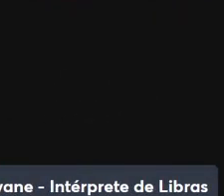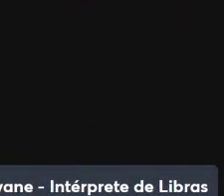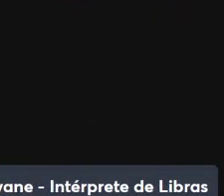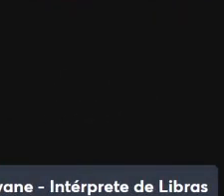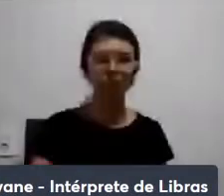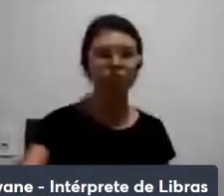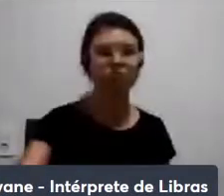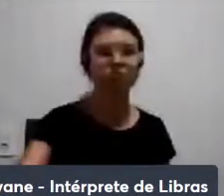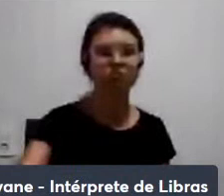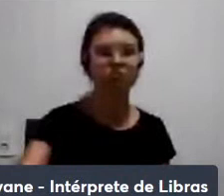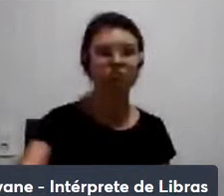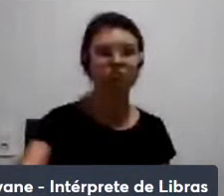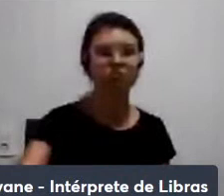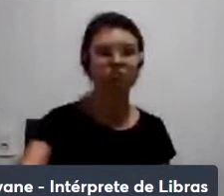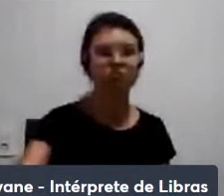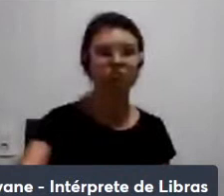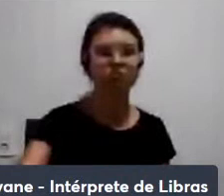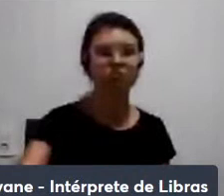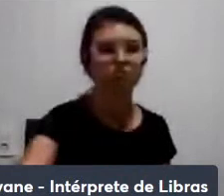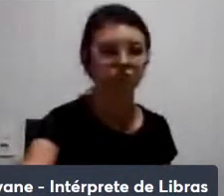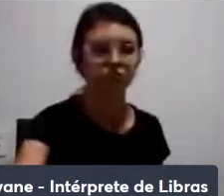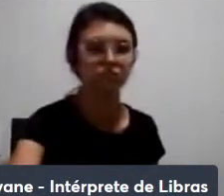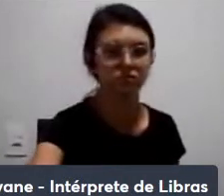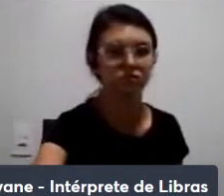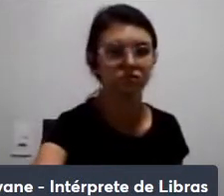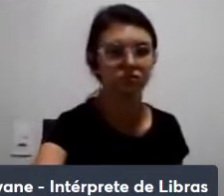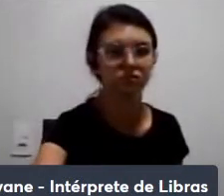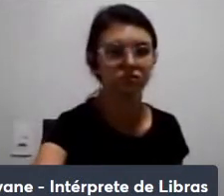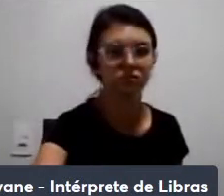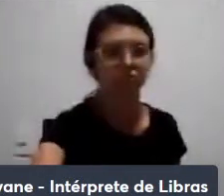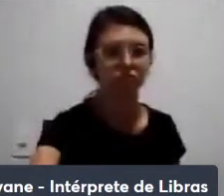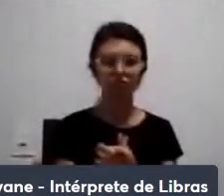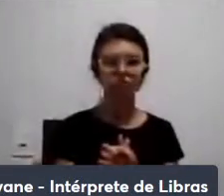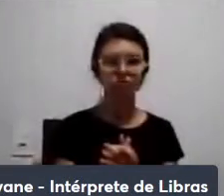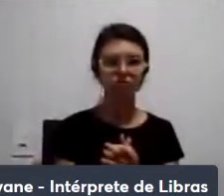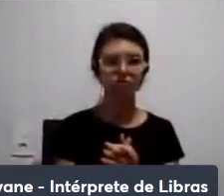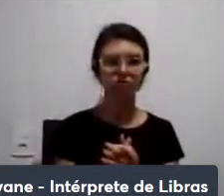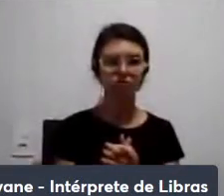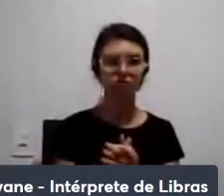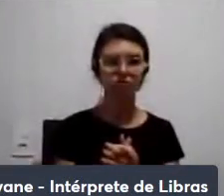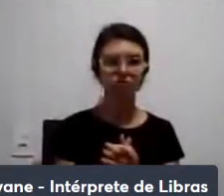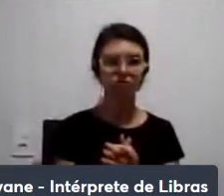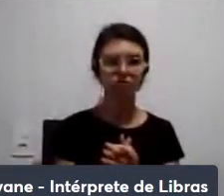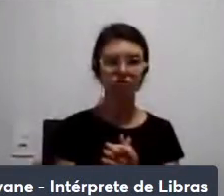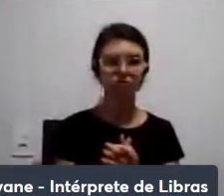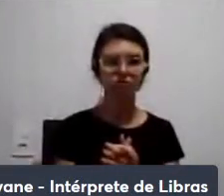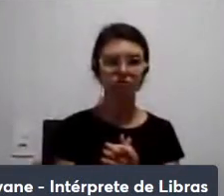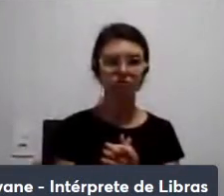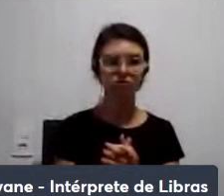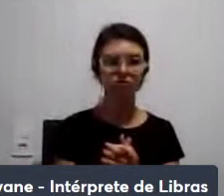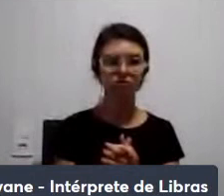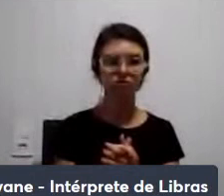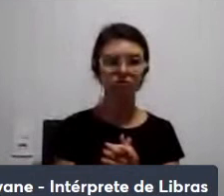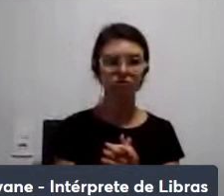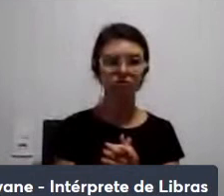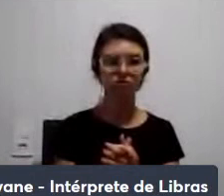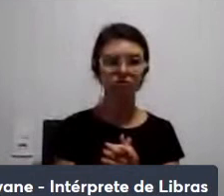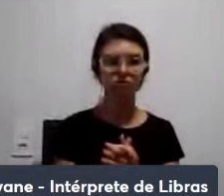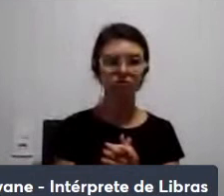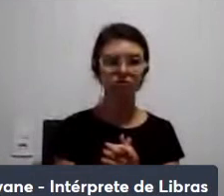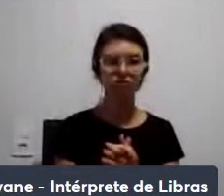crítica. But we do learn by doing things, so I do encourage people to